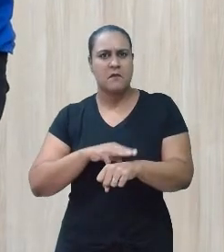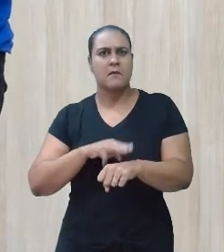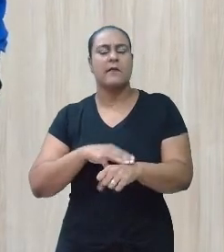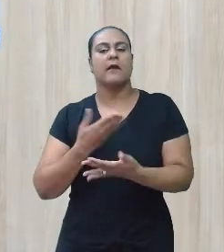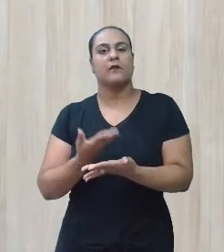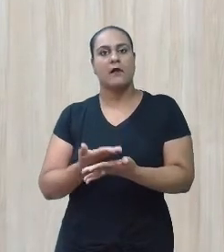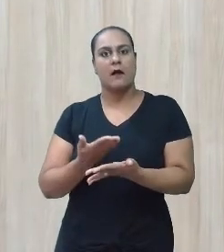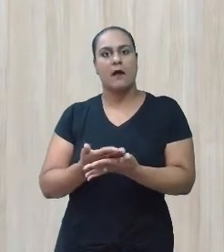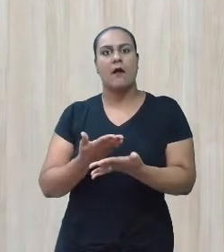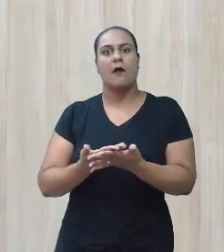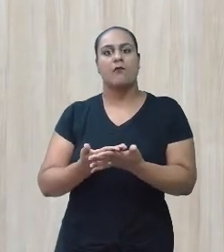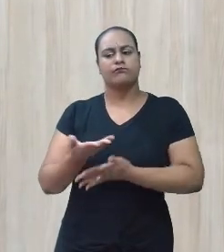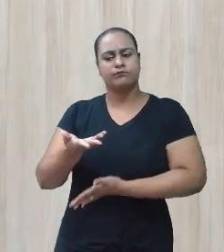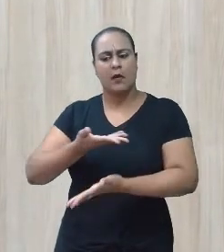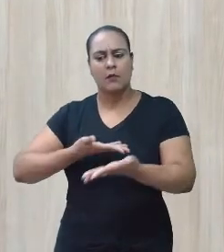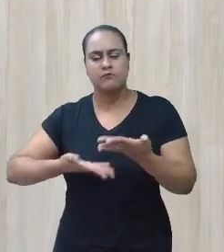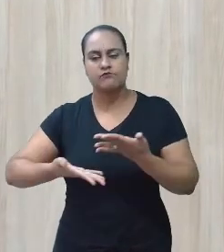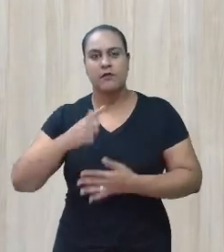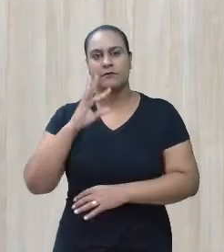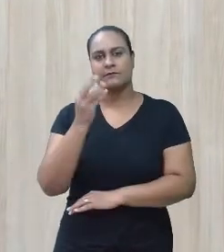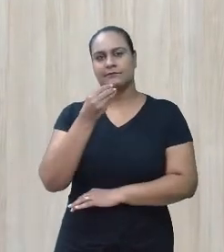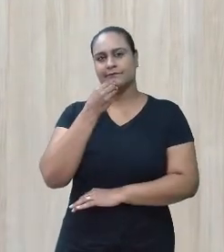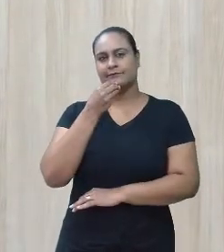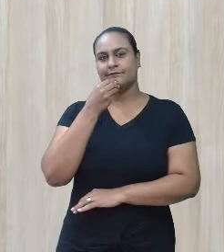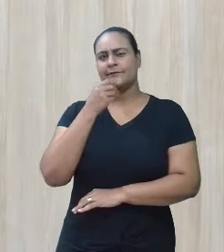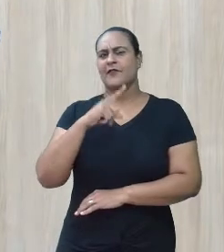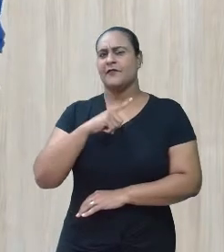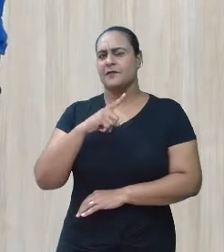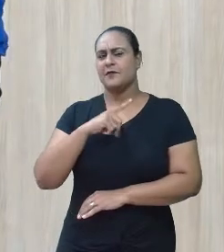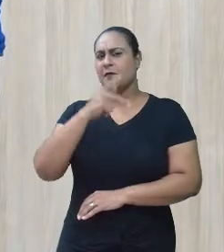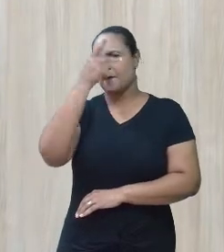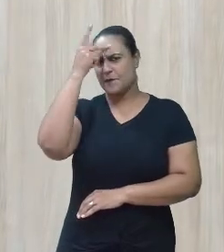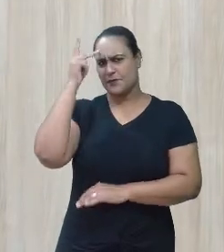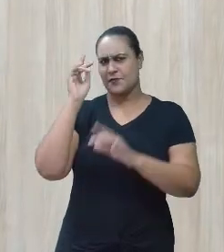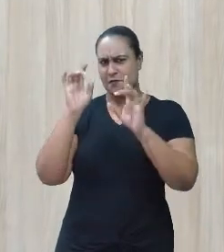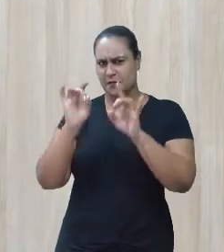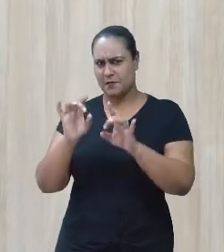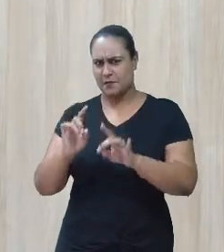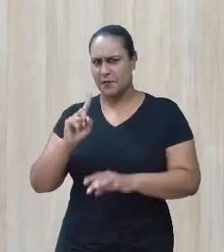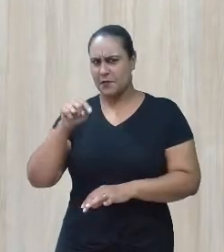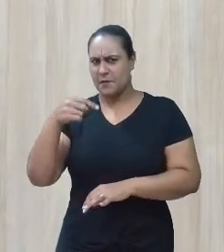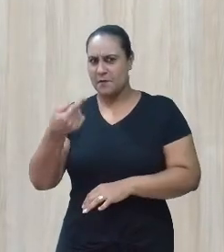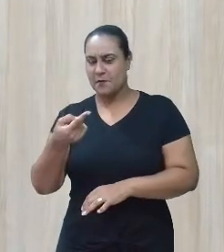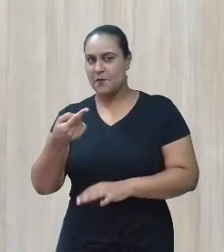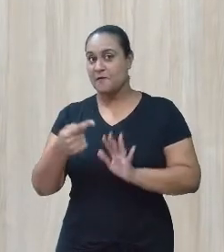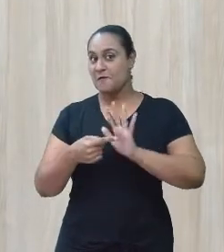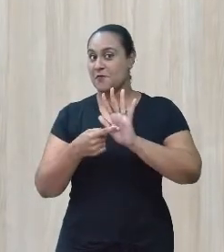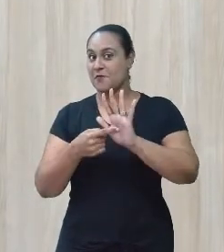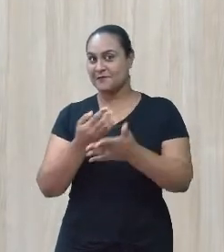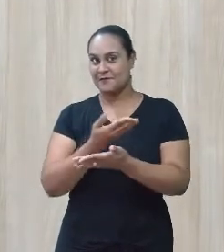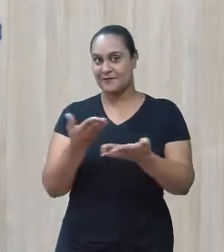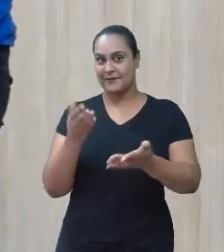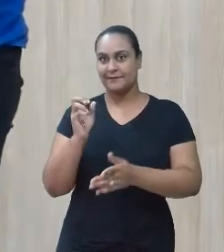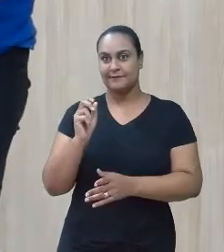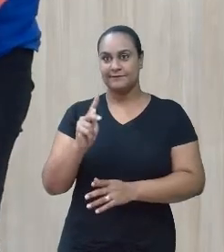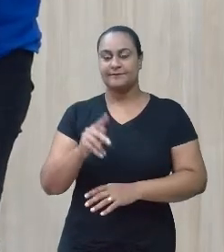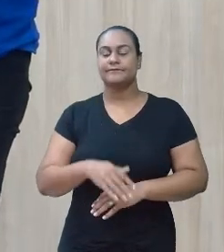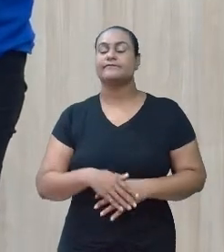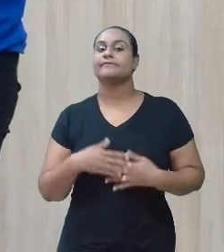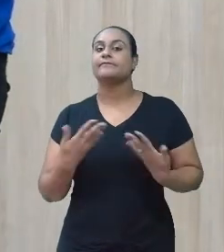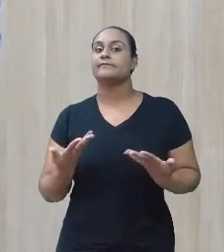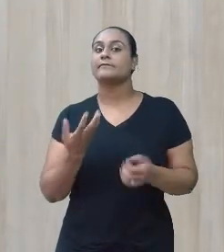de conhecimento. E hoje também vamos ter alguém especial aqui que depois eu vou chamar para vocês, tá certo? Então aqui a